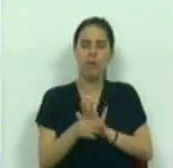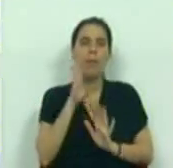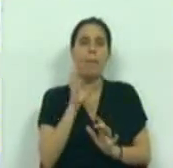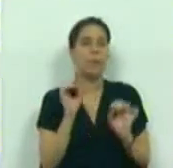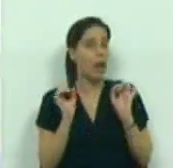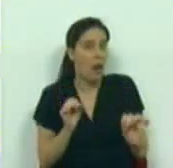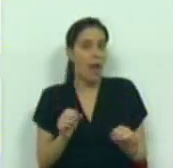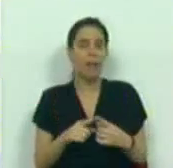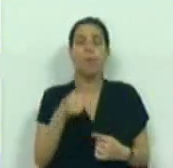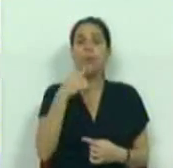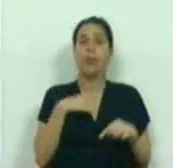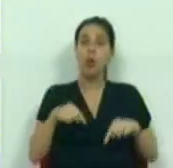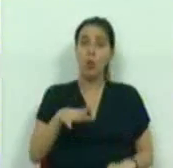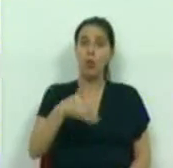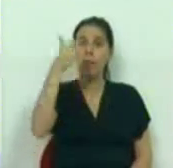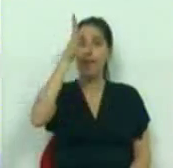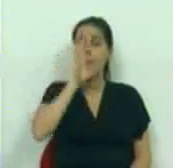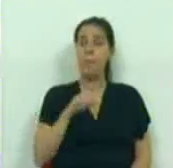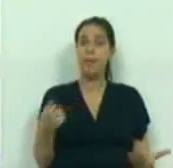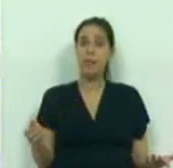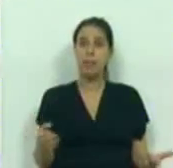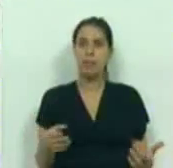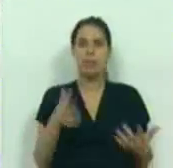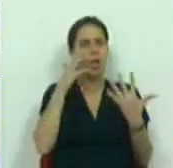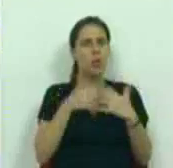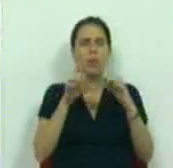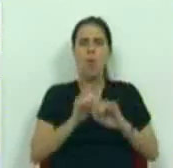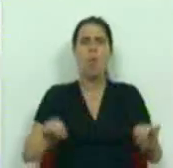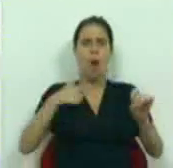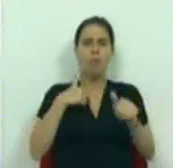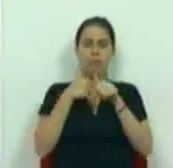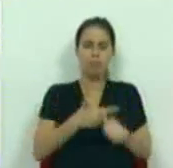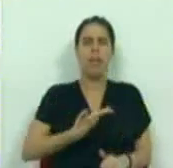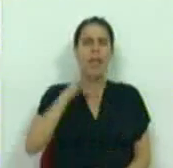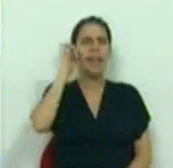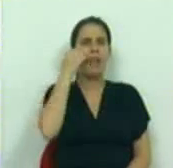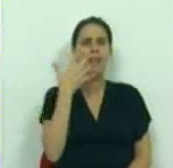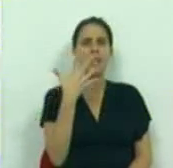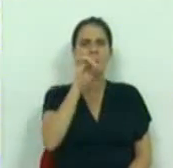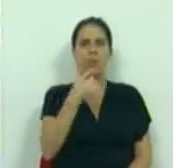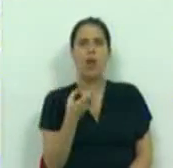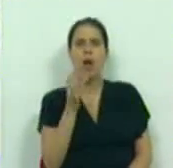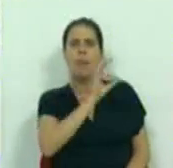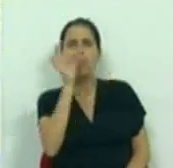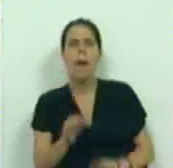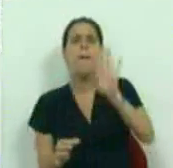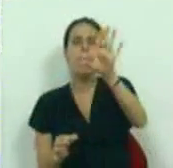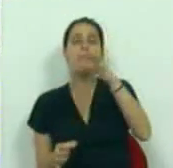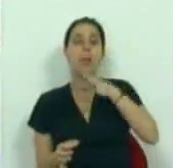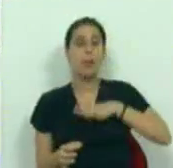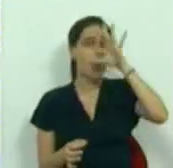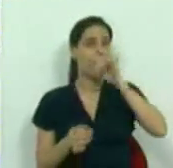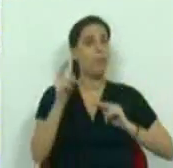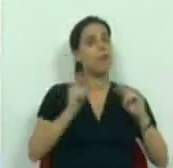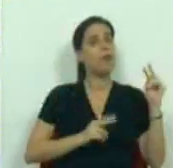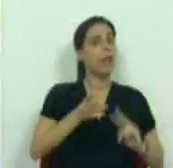pensões? Nada. Diz-nos hoje o Sr. Primeiro-Ministro que inequivocamente vamos cumprir o déficit de 5,9%. Mas já nos dizia o Sr.